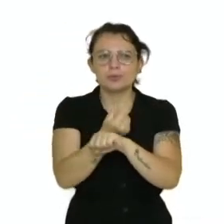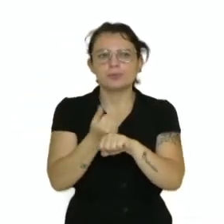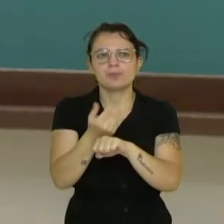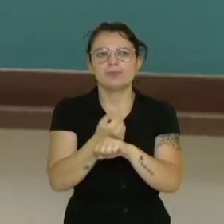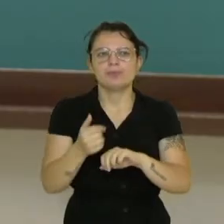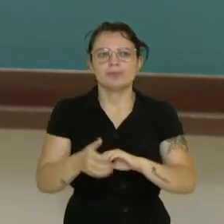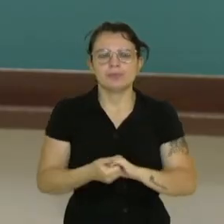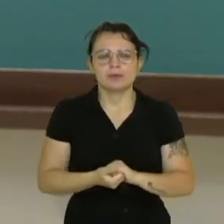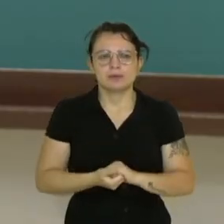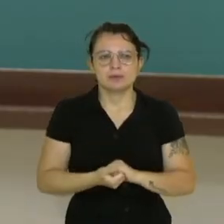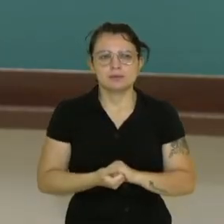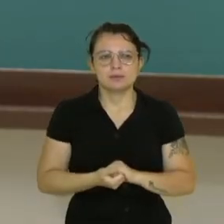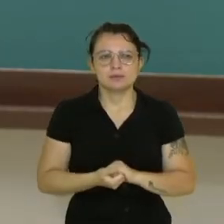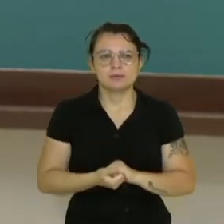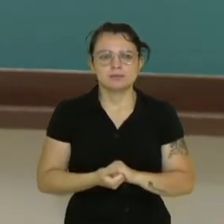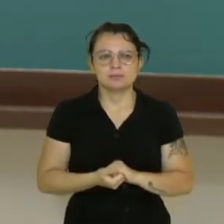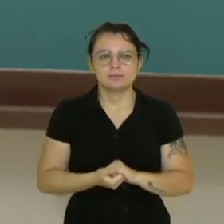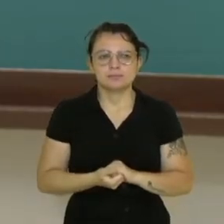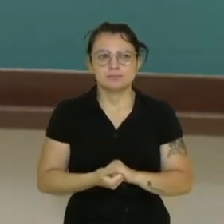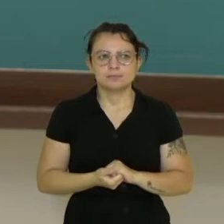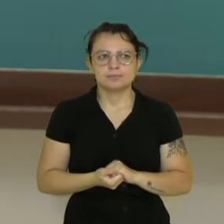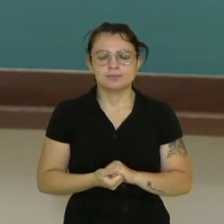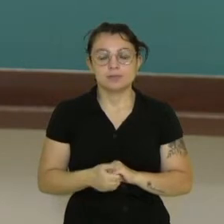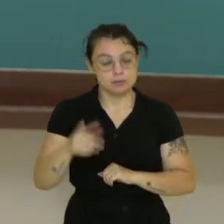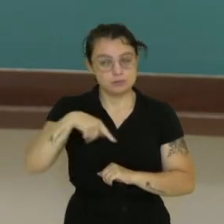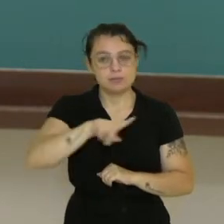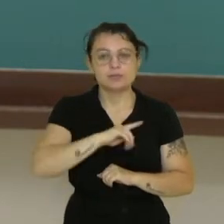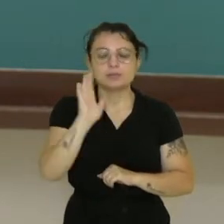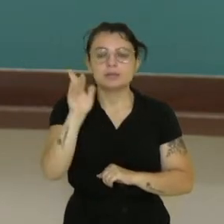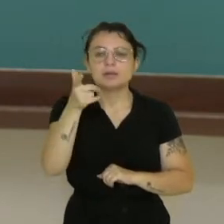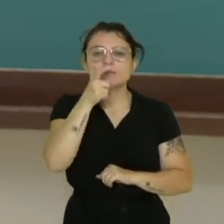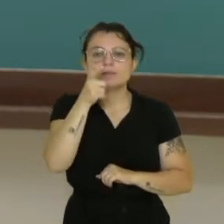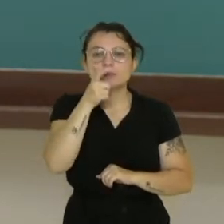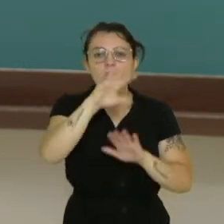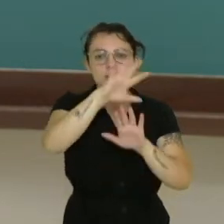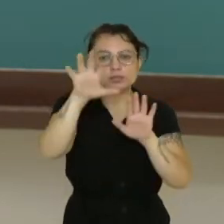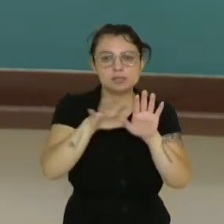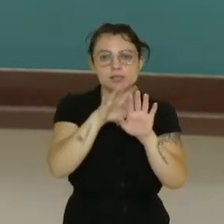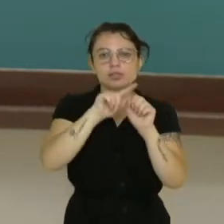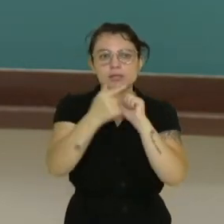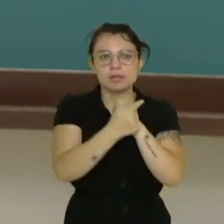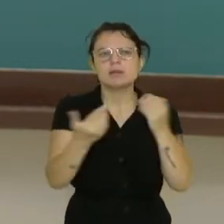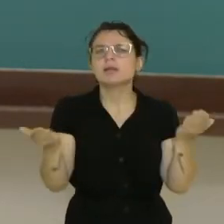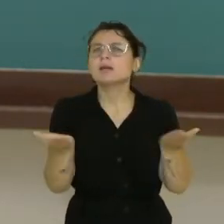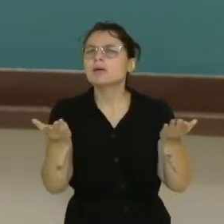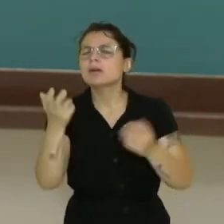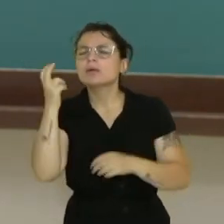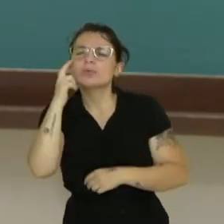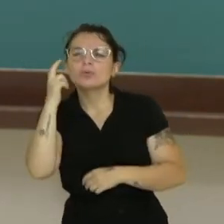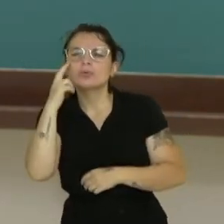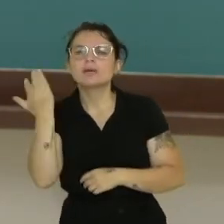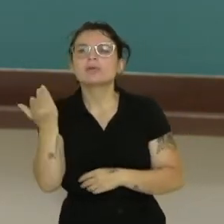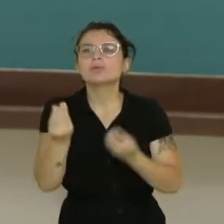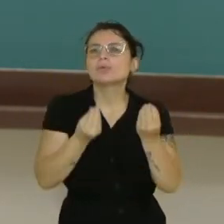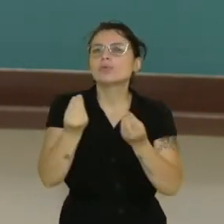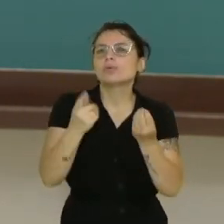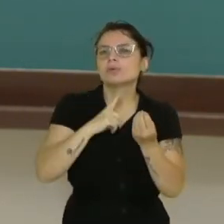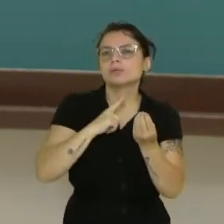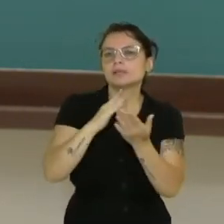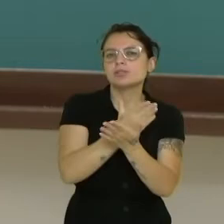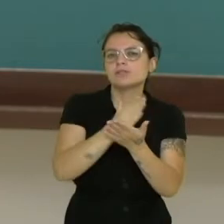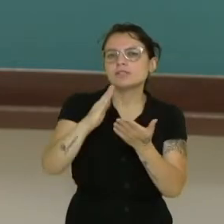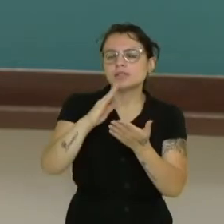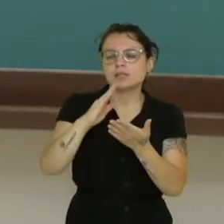socioeconômico. Até agora nós vimos a regionalização geográfica, mas é a cultural, como ela divide